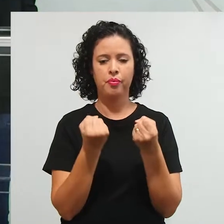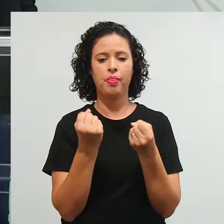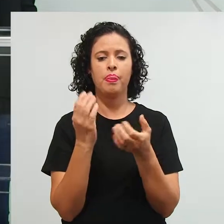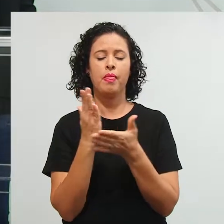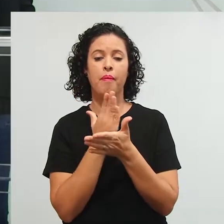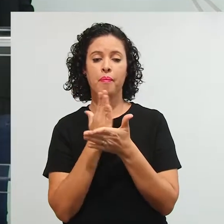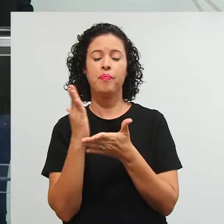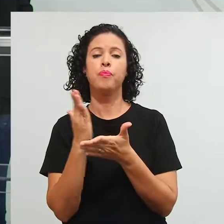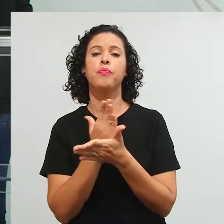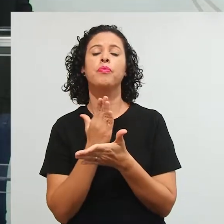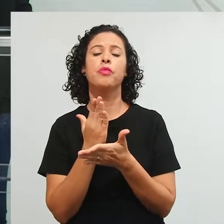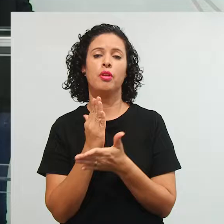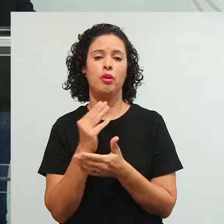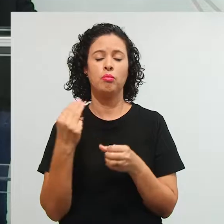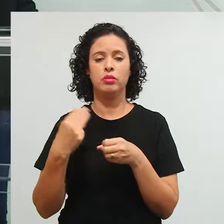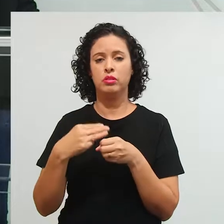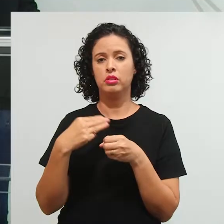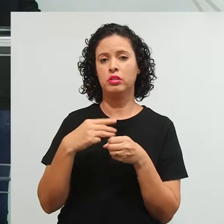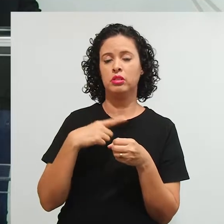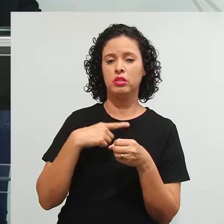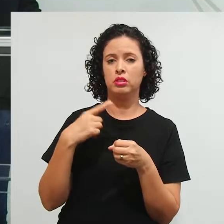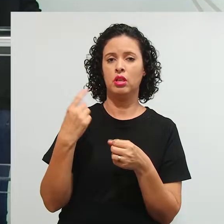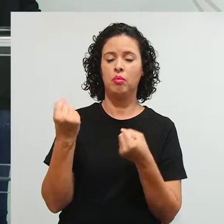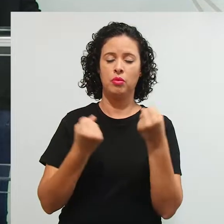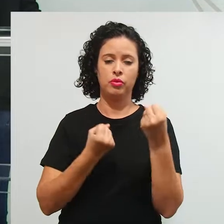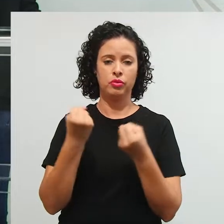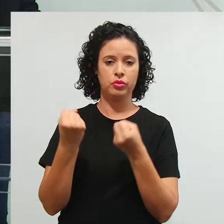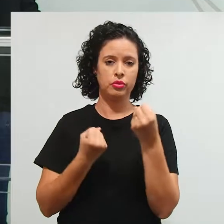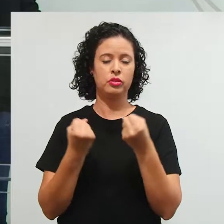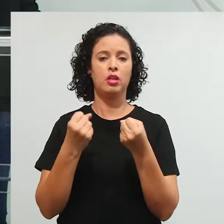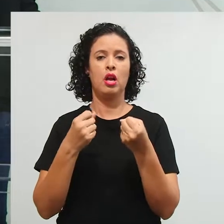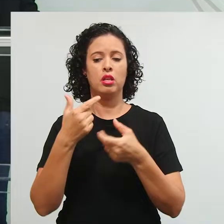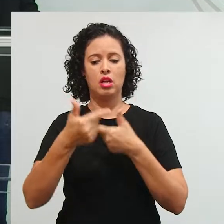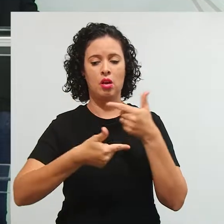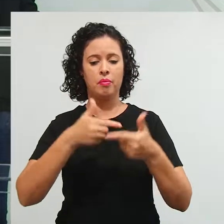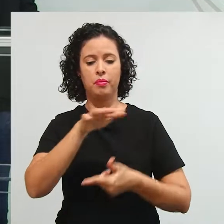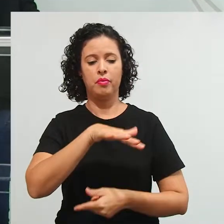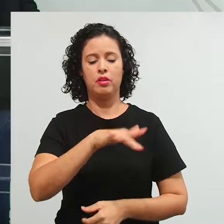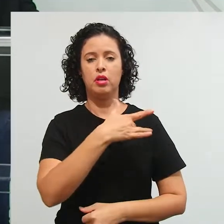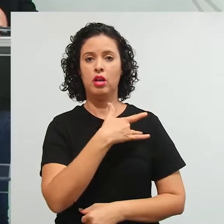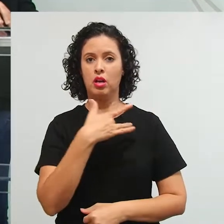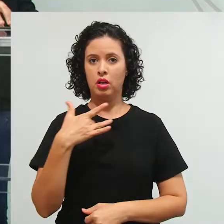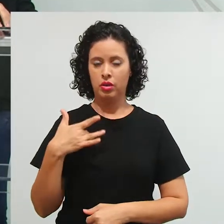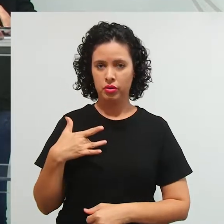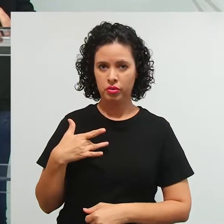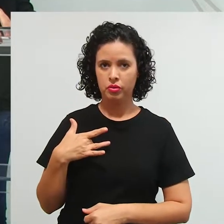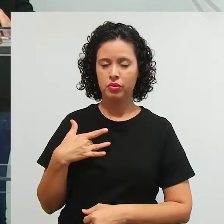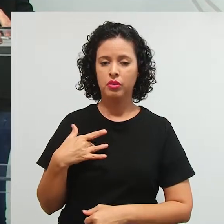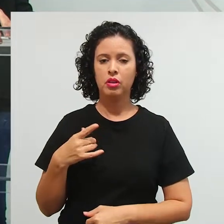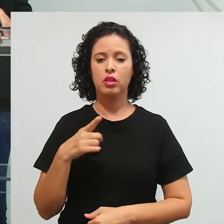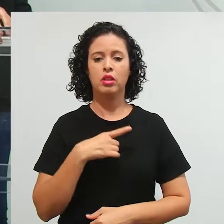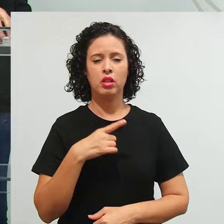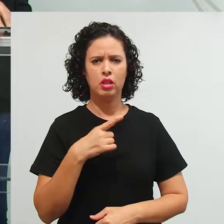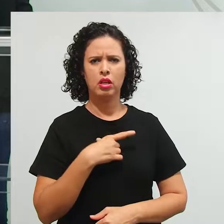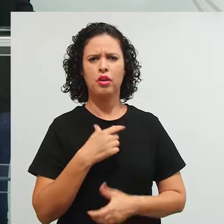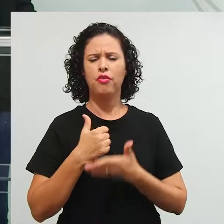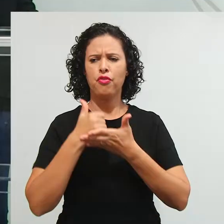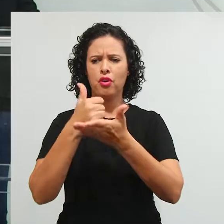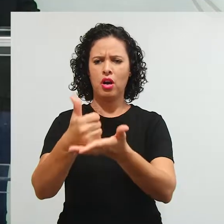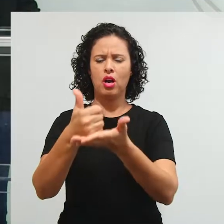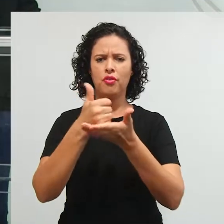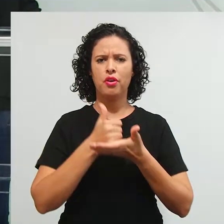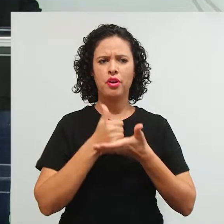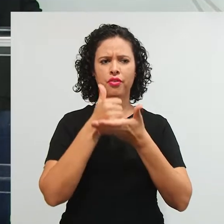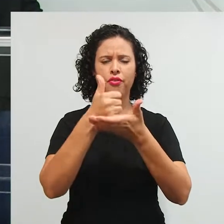alguns municípios que tem motorista, que eles trabalham na área da saúde e que eles se deslocam muito